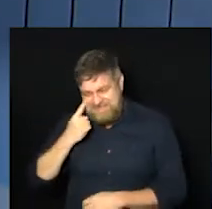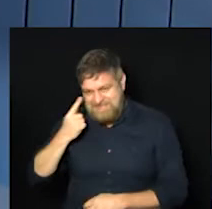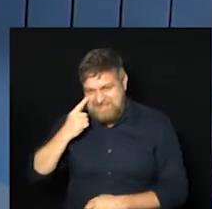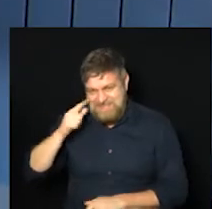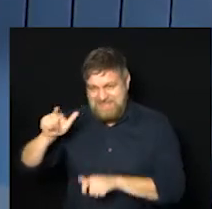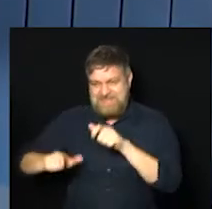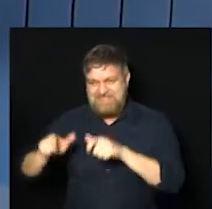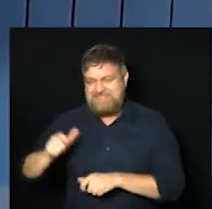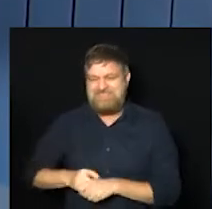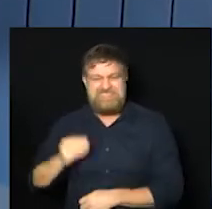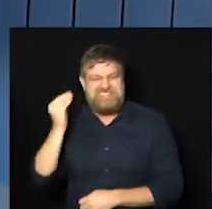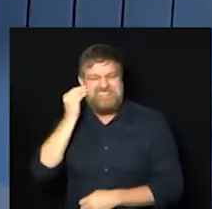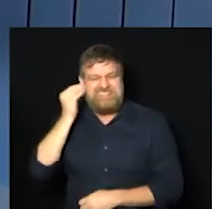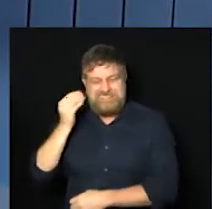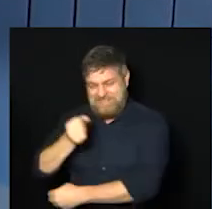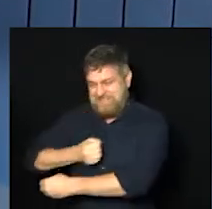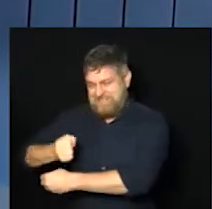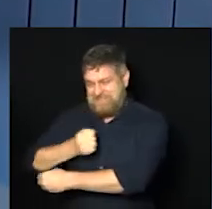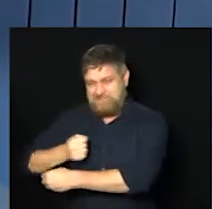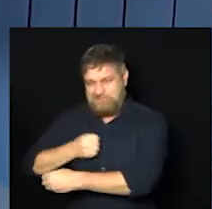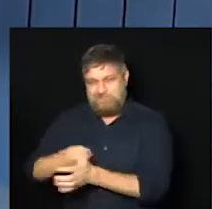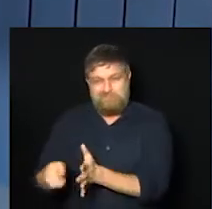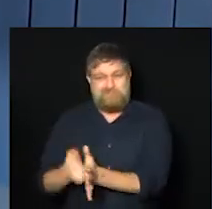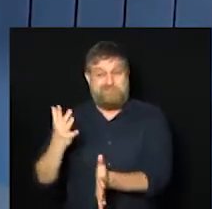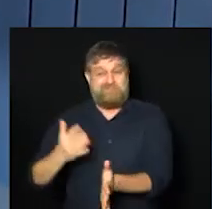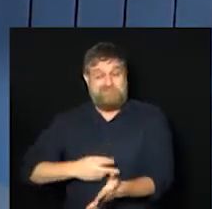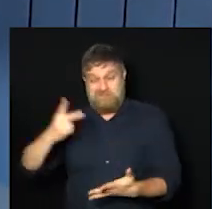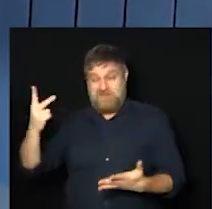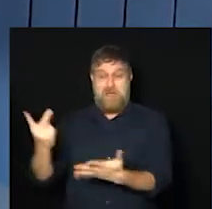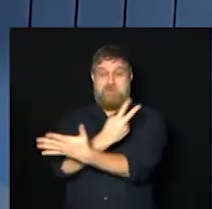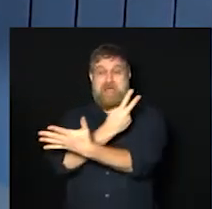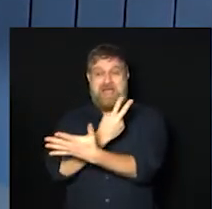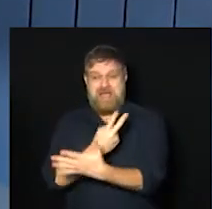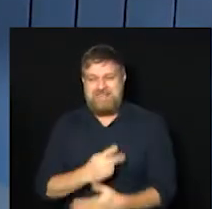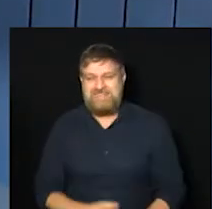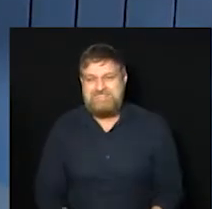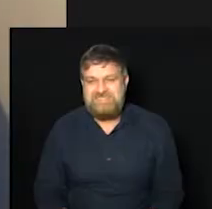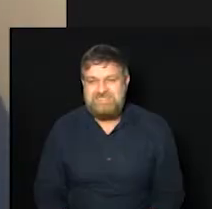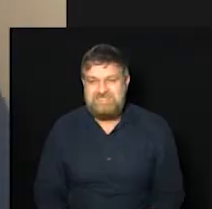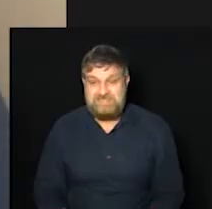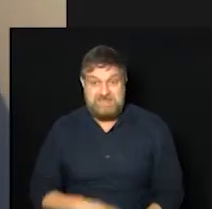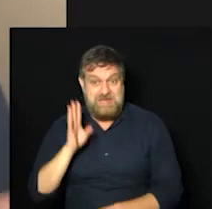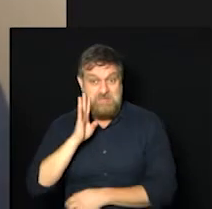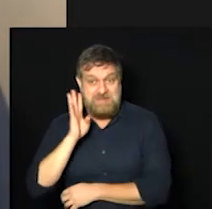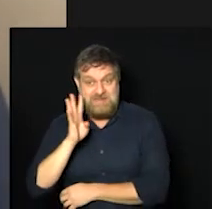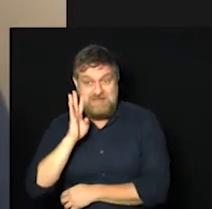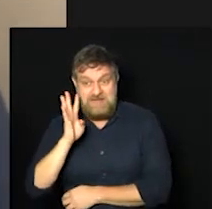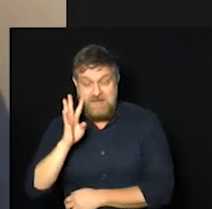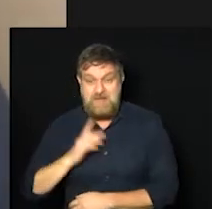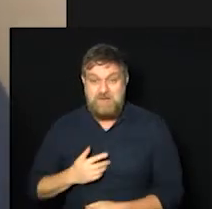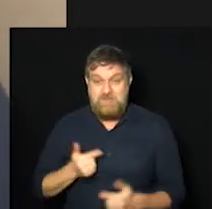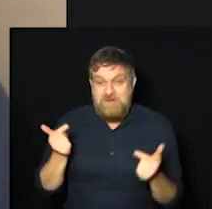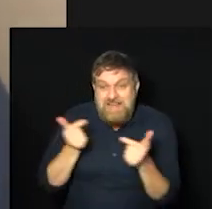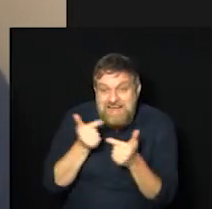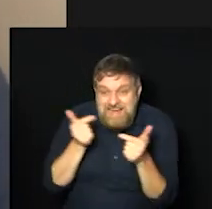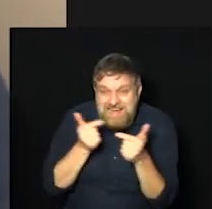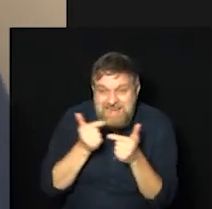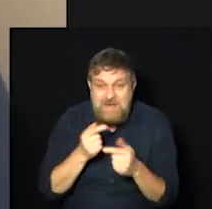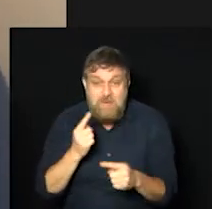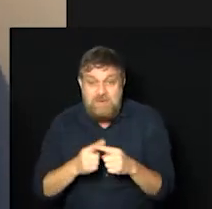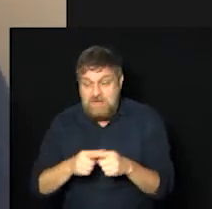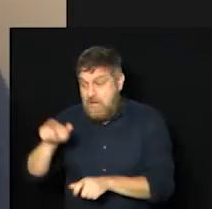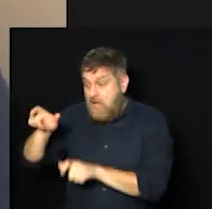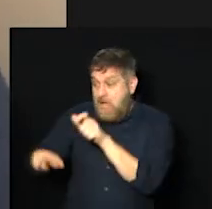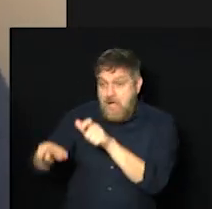casa que se arrisca e muitas vezes não dá certo. É muito legal, né? É muito divertido, porque